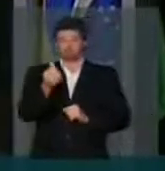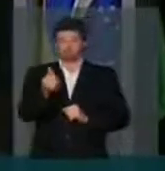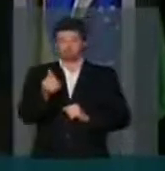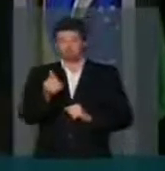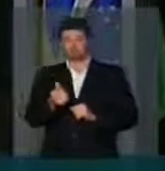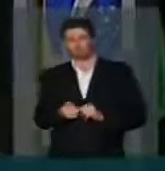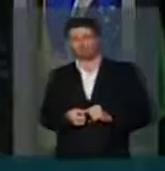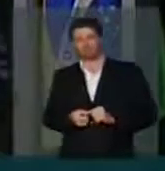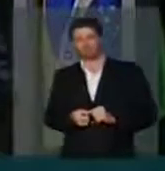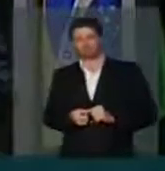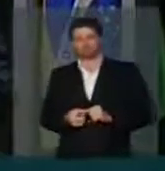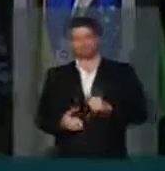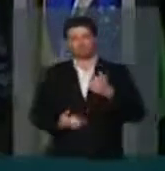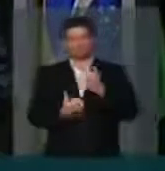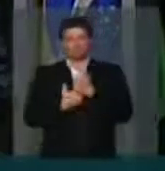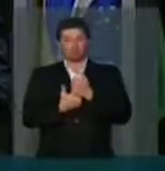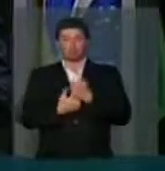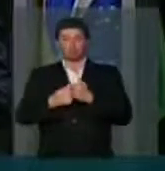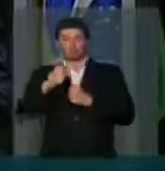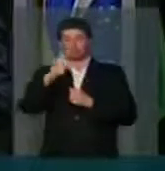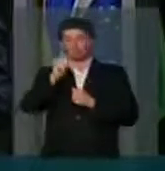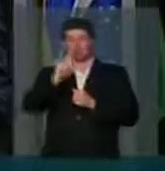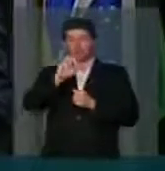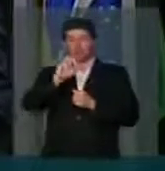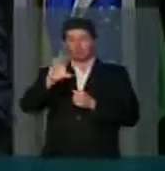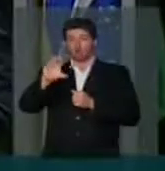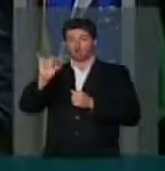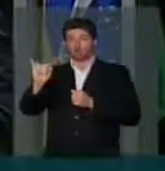2006, os auxiliares do Palocci quebraram